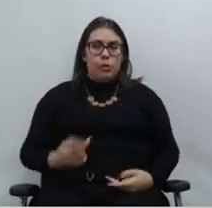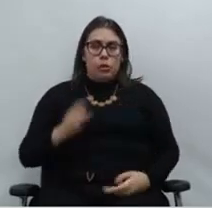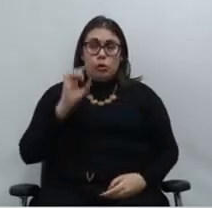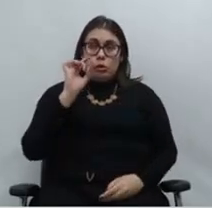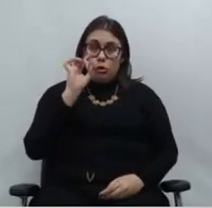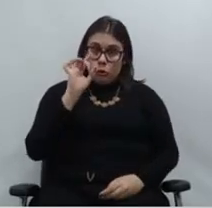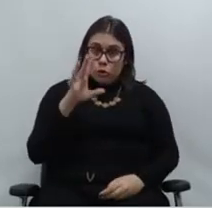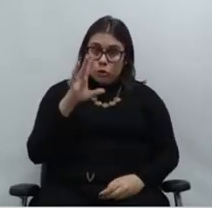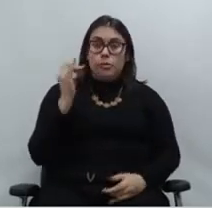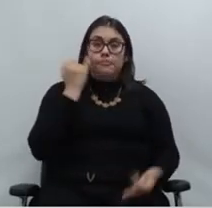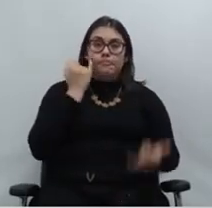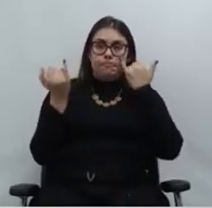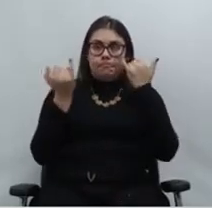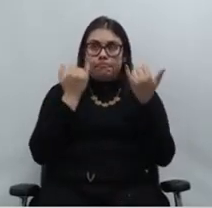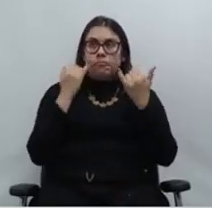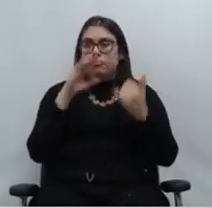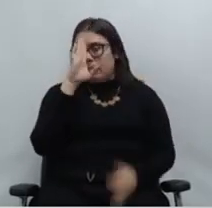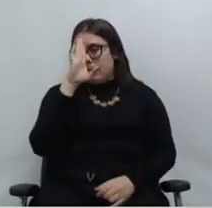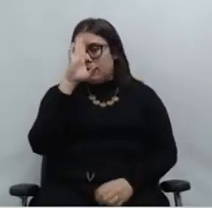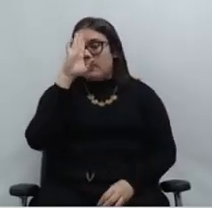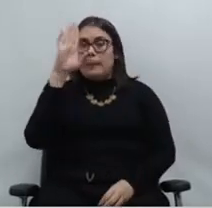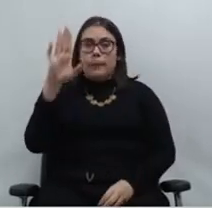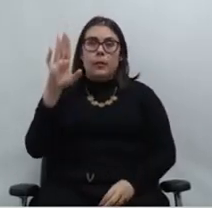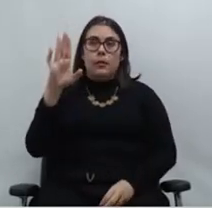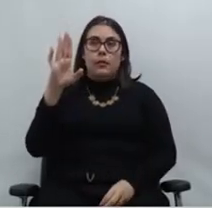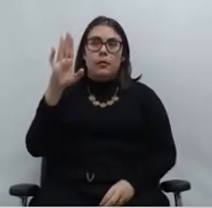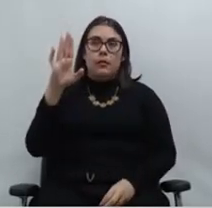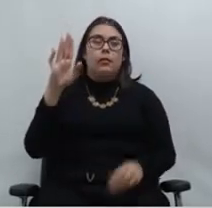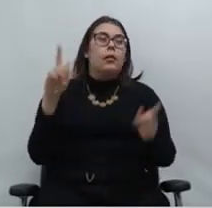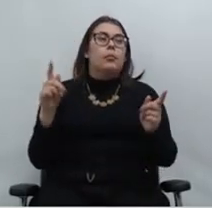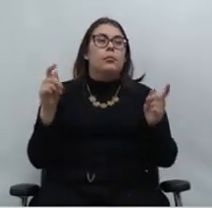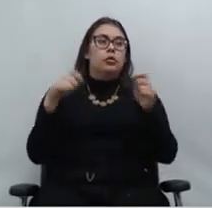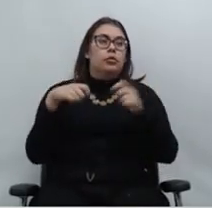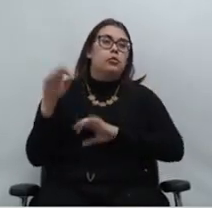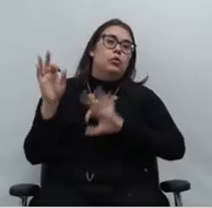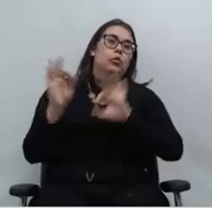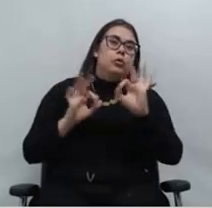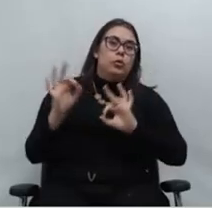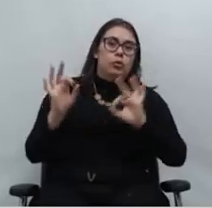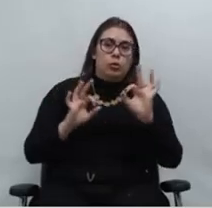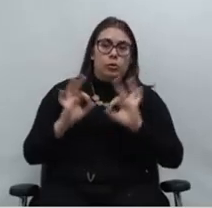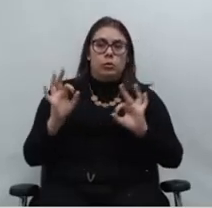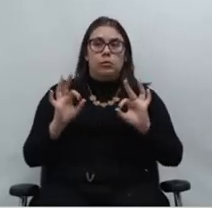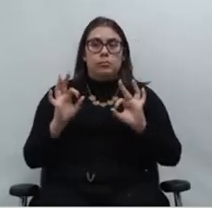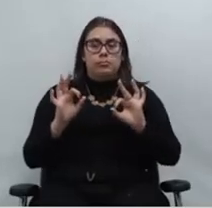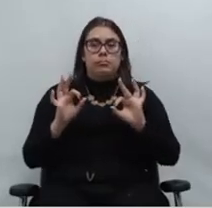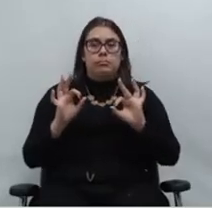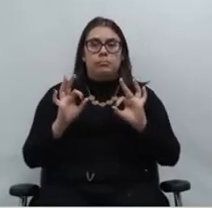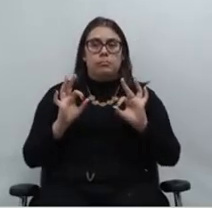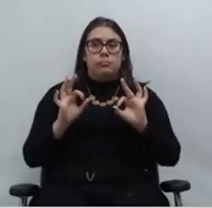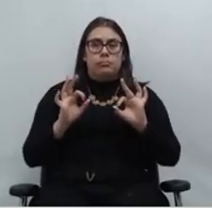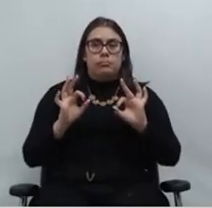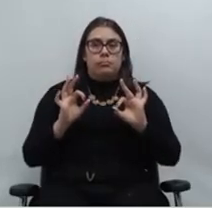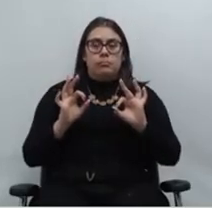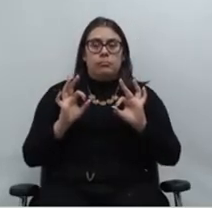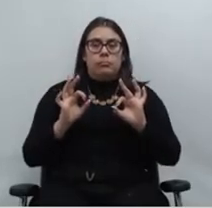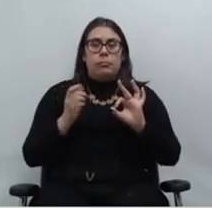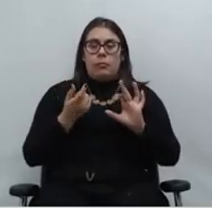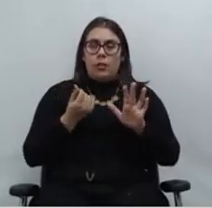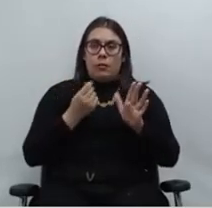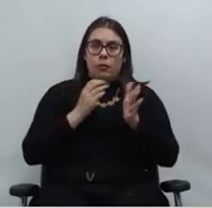do levantamento e diagnóstico dos principais pontos críticos é que é possível organizar projetos destinados a superá-los. A destinação de investimentos